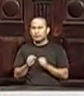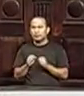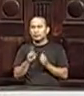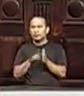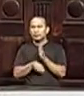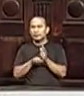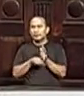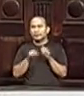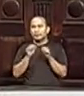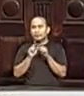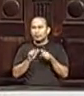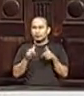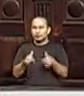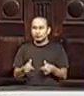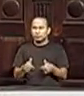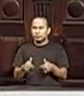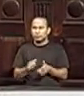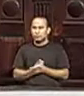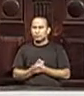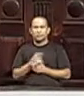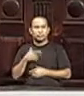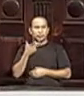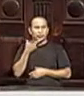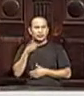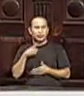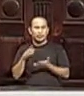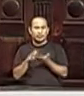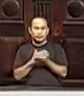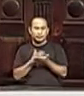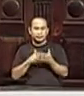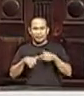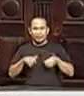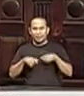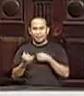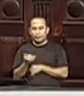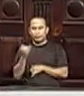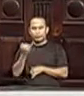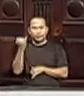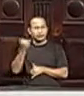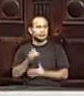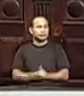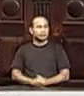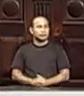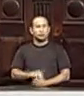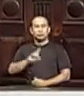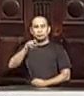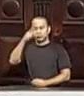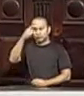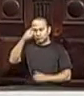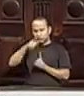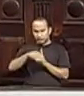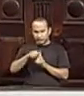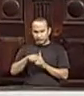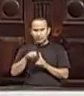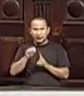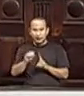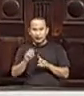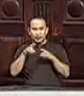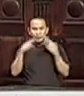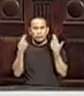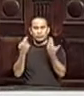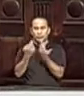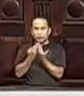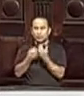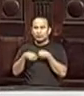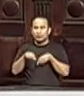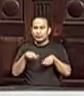minimamente o seu papel. E nós acertamos aqui uma agenda de trabalho importante para os próximos meses. Vamos nos reunir numa